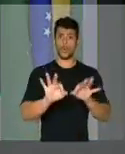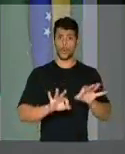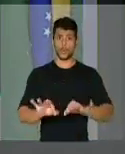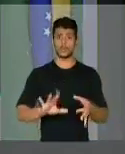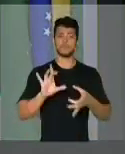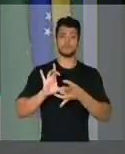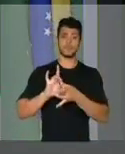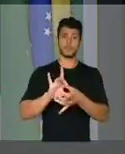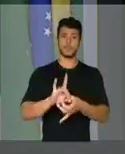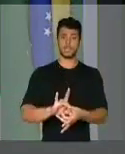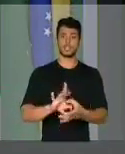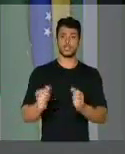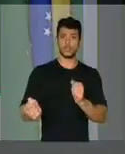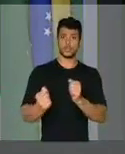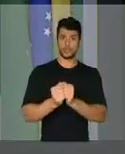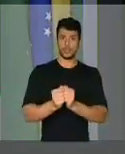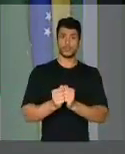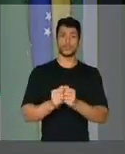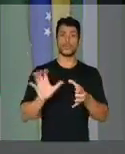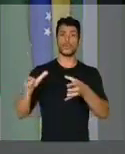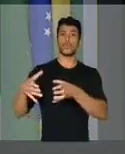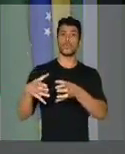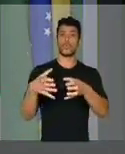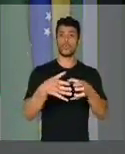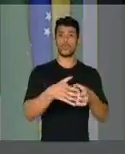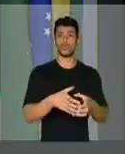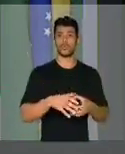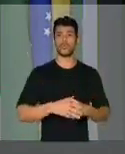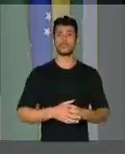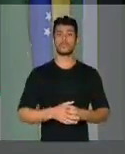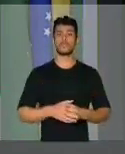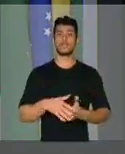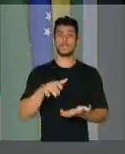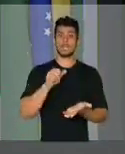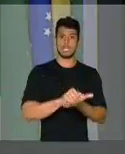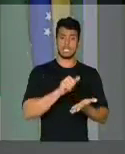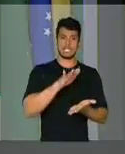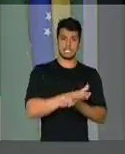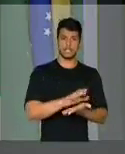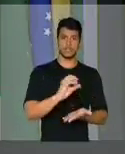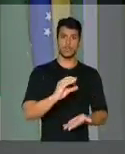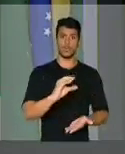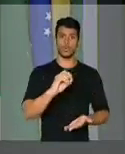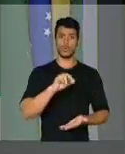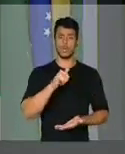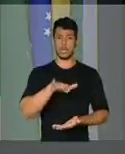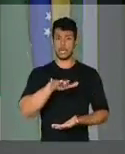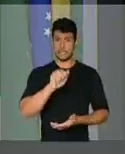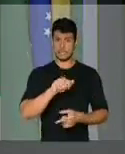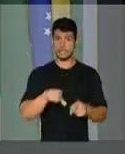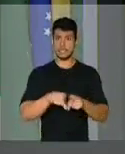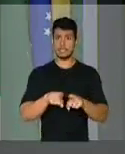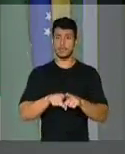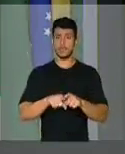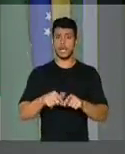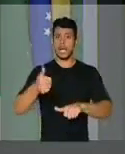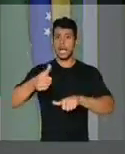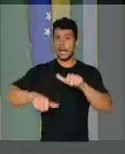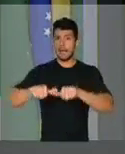e desencadeadas em equipe, registro de ocorrências e apuração um dos